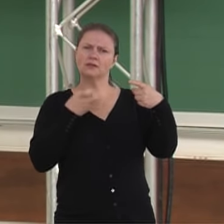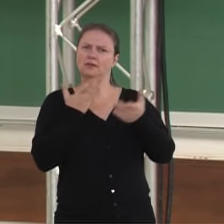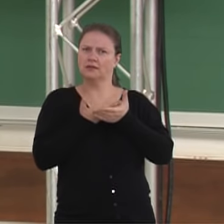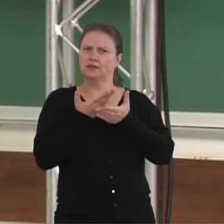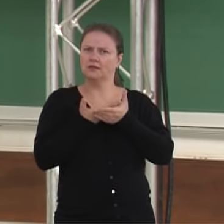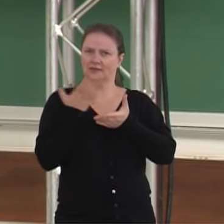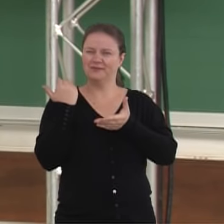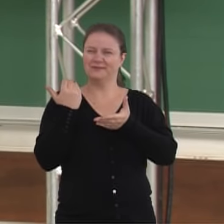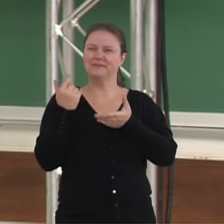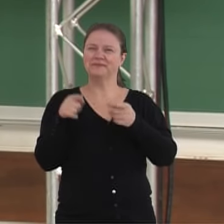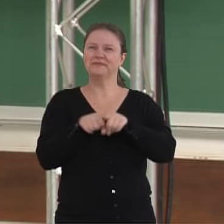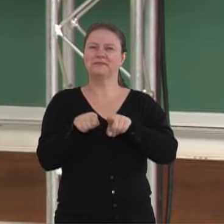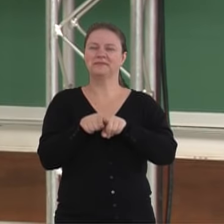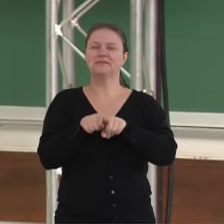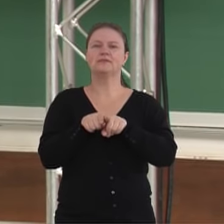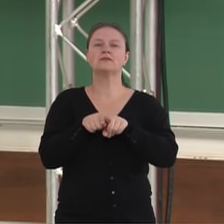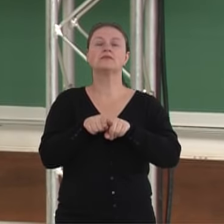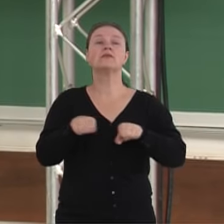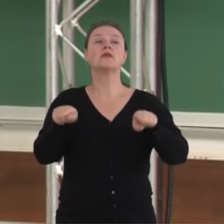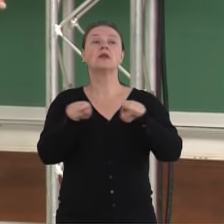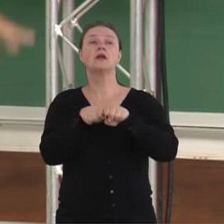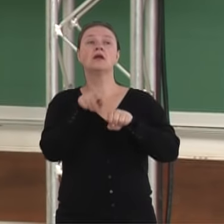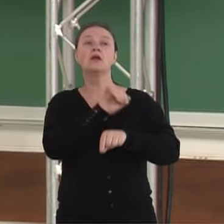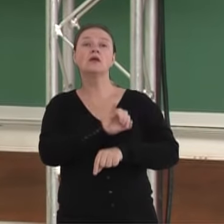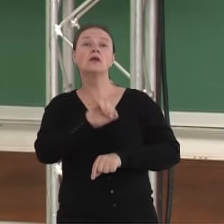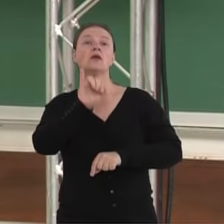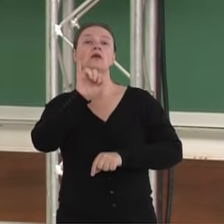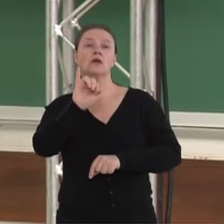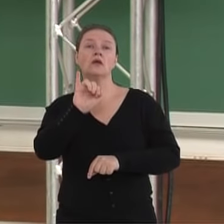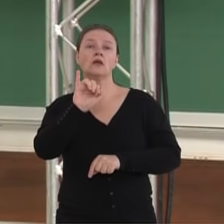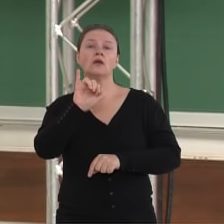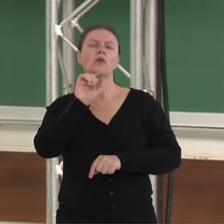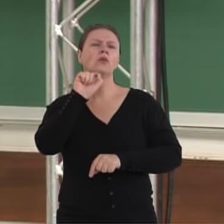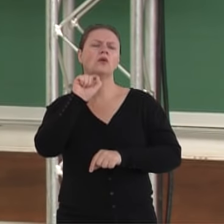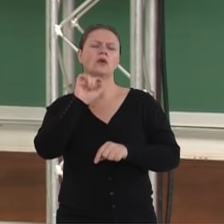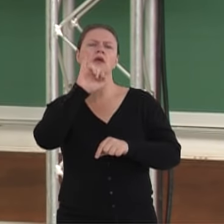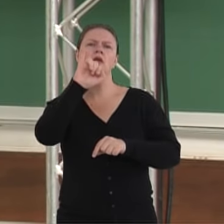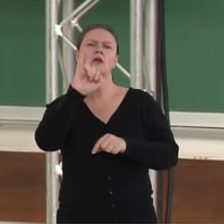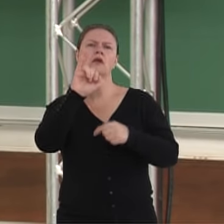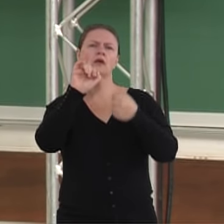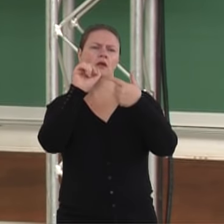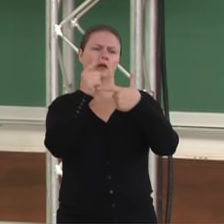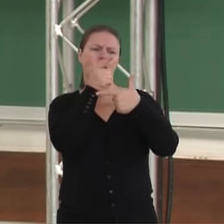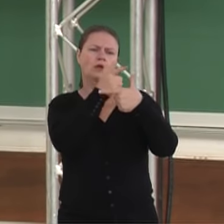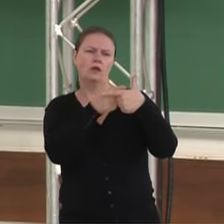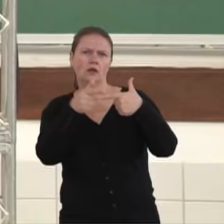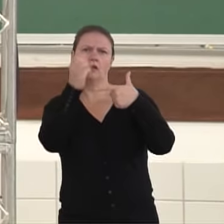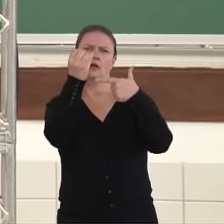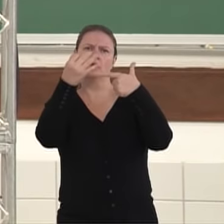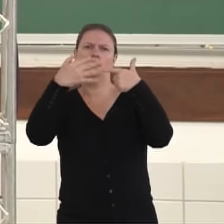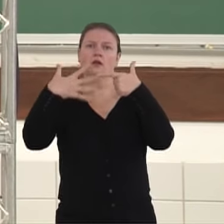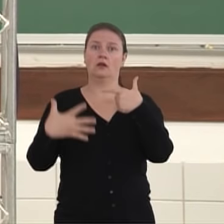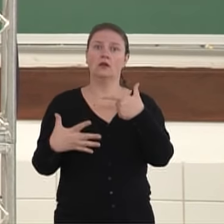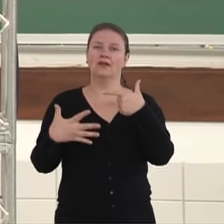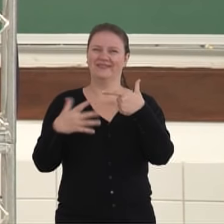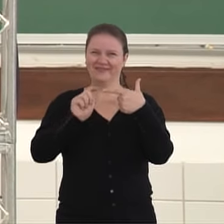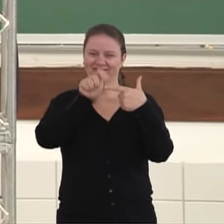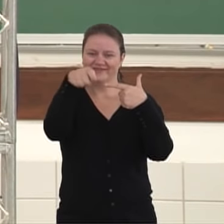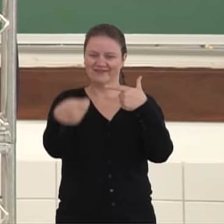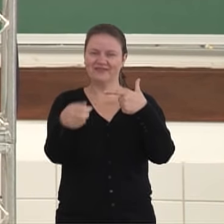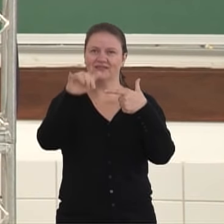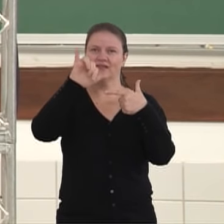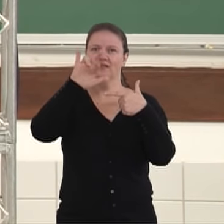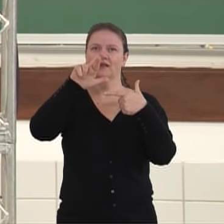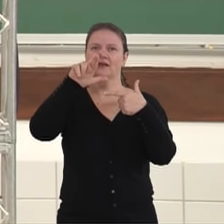também. E o I, que é o conjunto dos números irracionais. Então, o que eu vou fazer? Para lembrar da aula